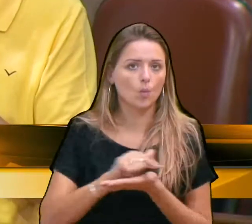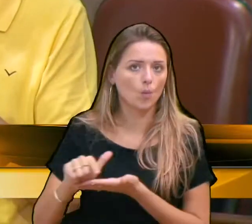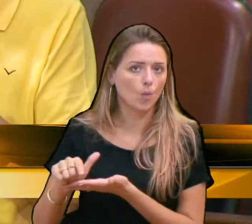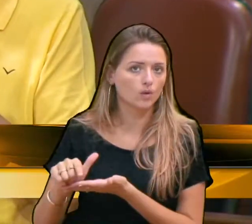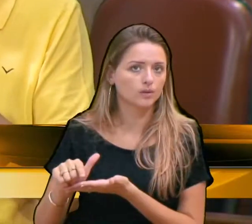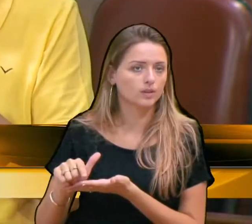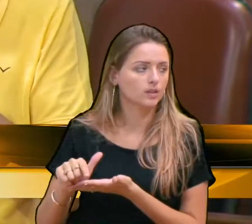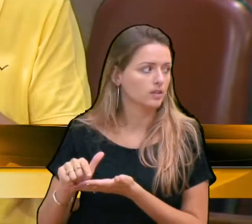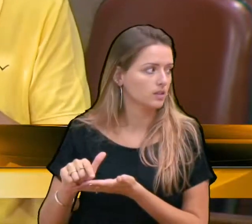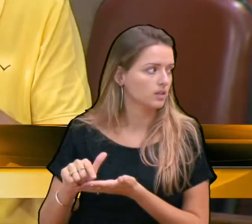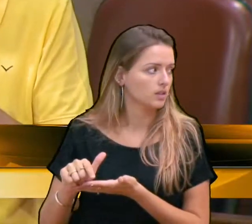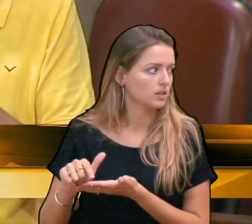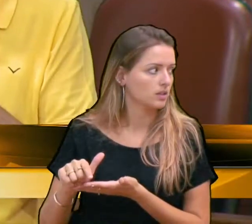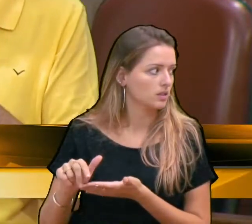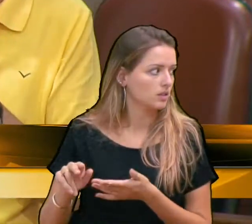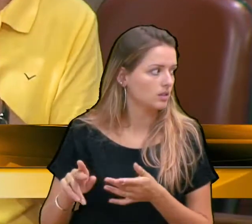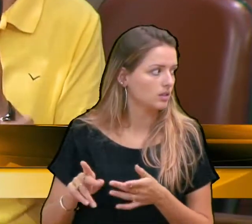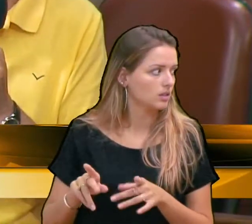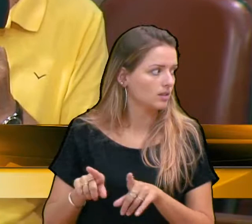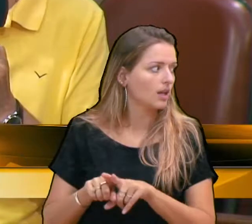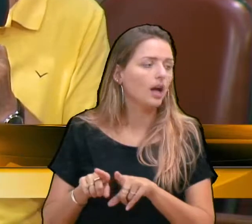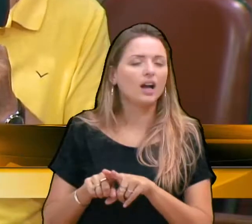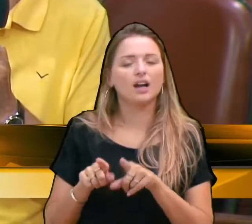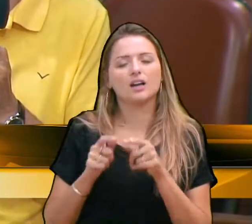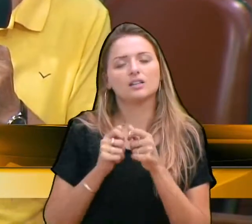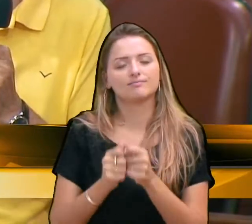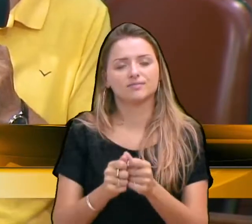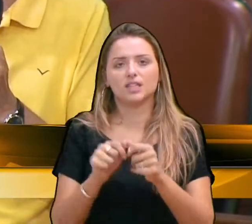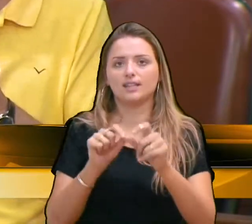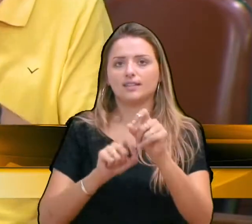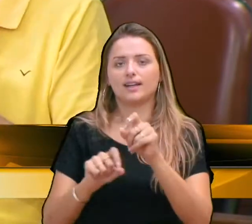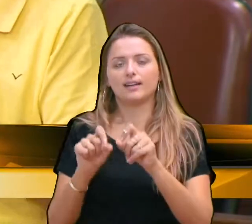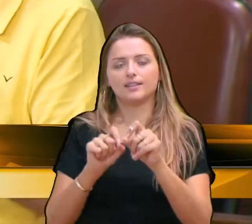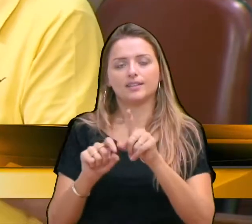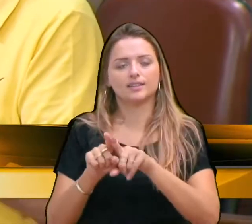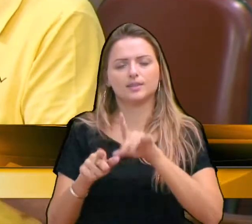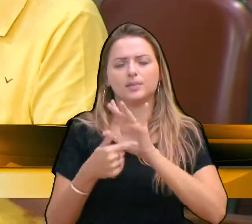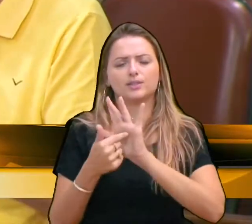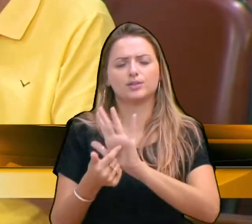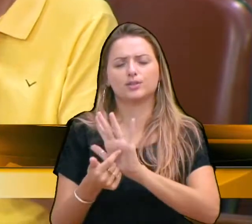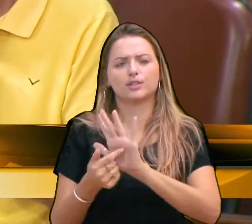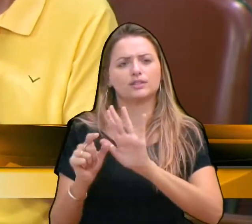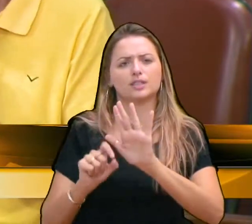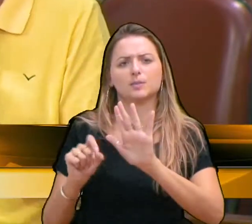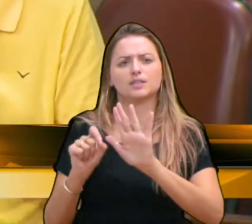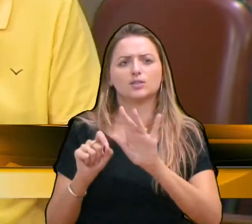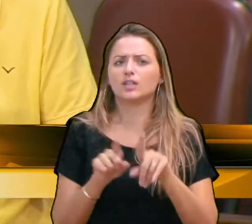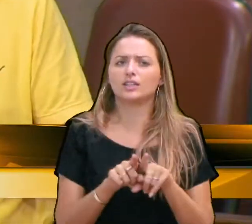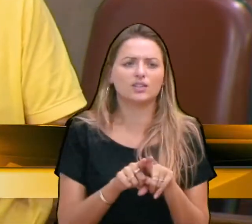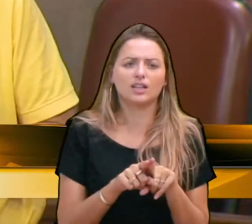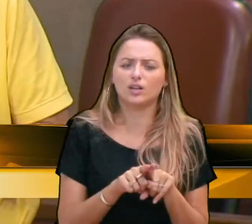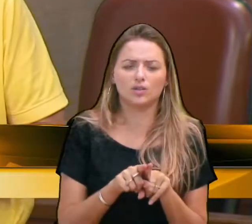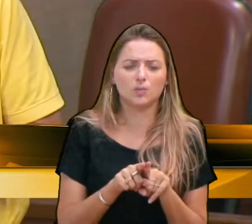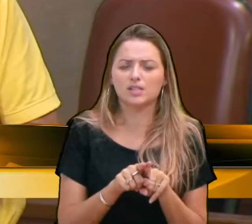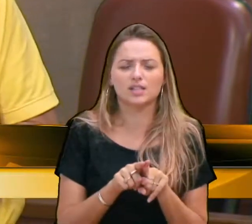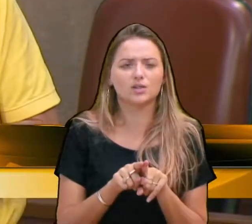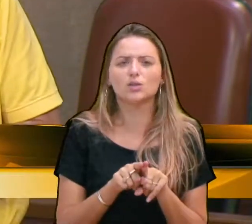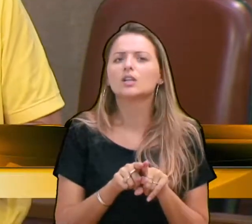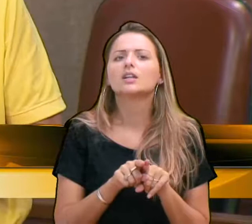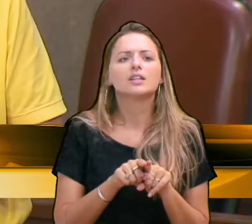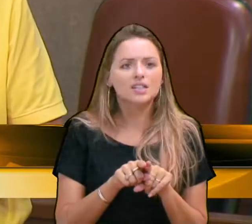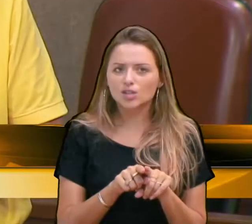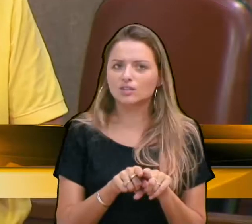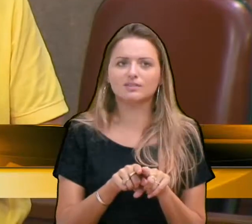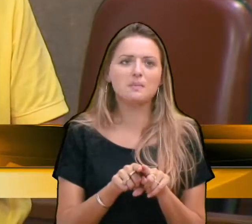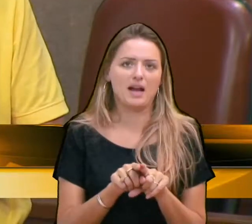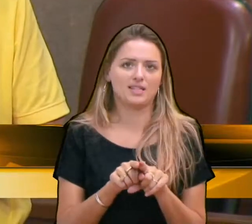tirar a terra da calha e jogar na parte de cima da calha, que ela vai voltar para dentro. Então, da parte